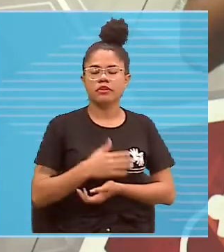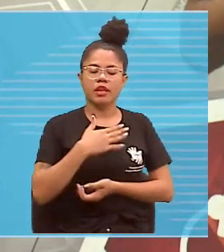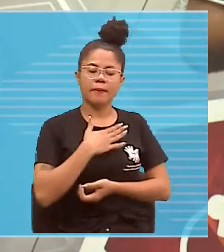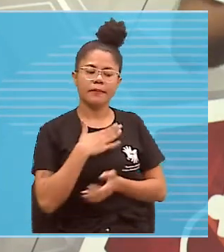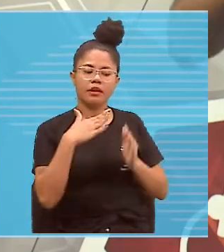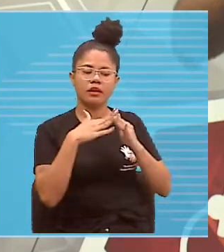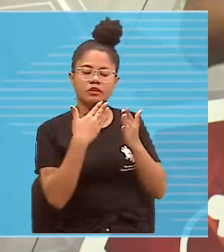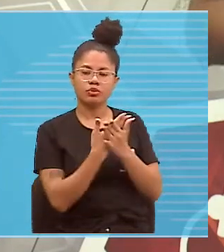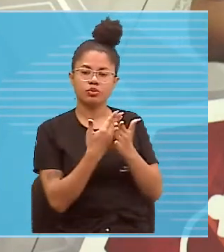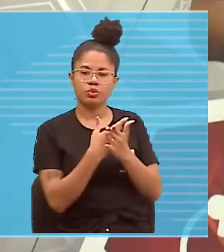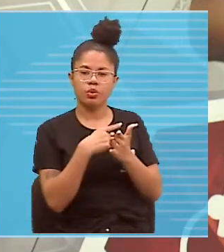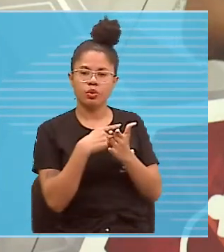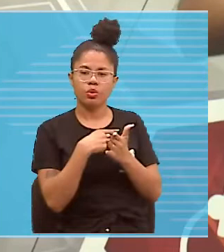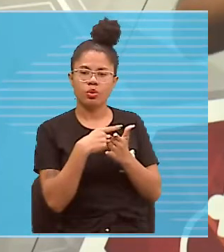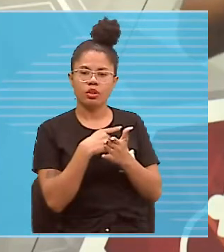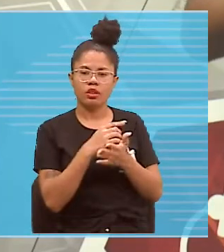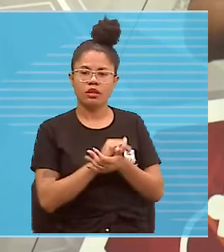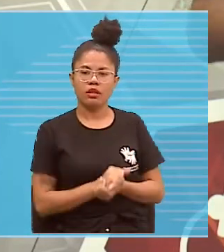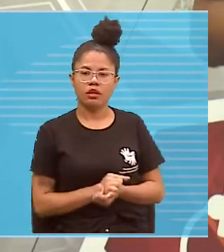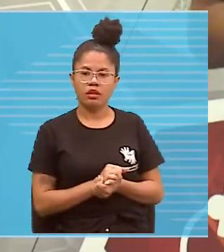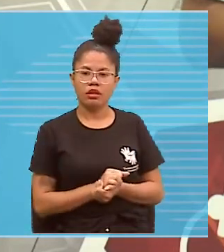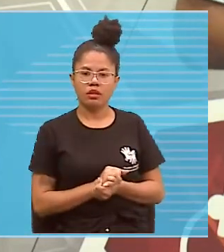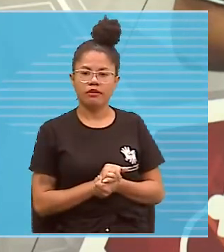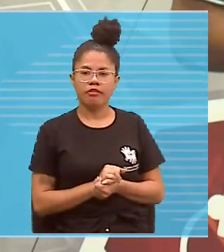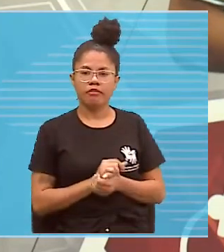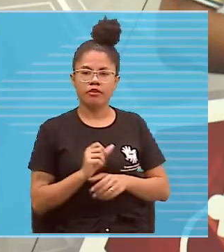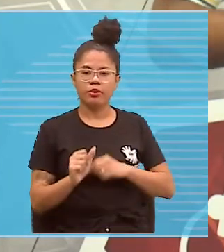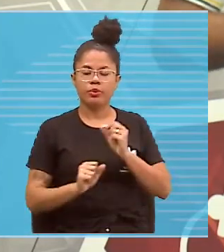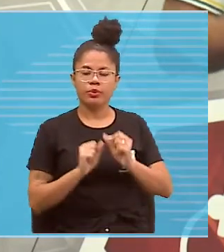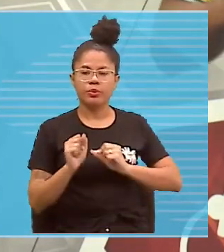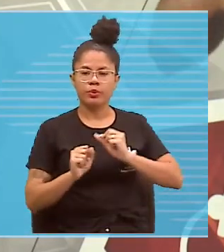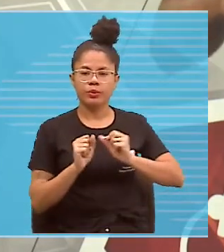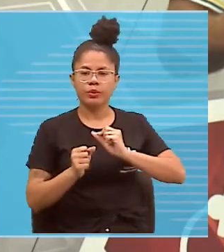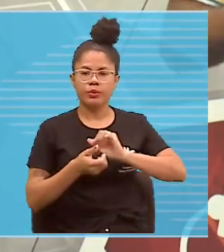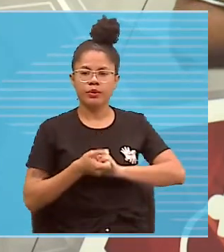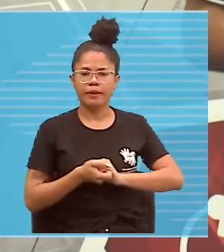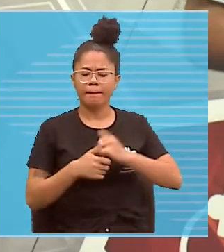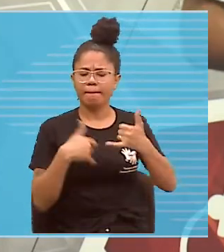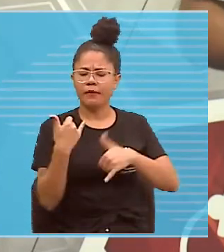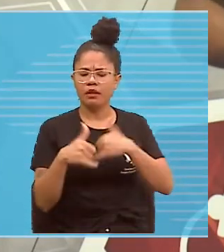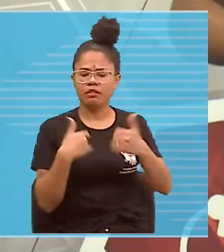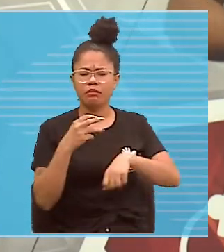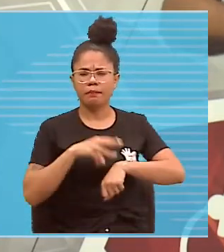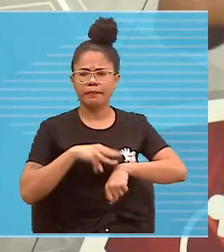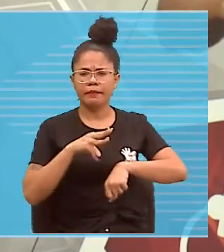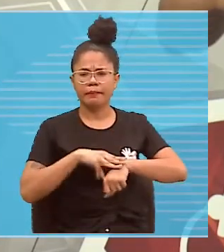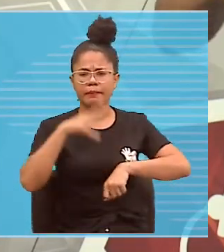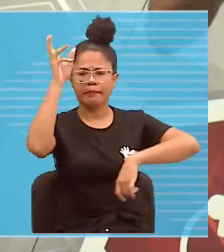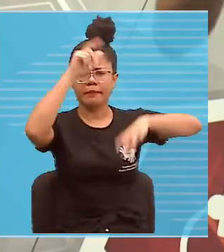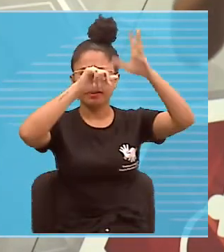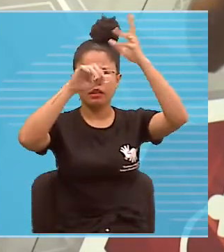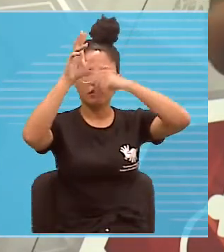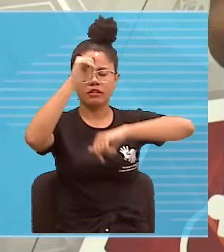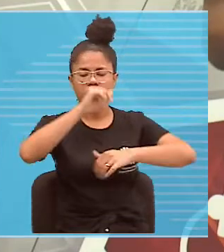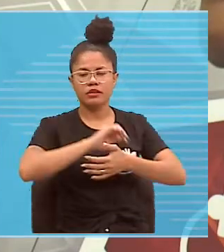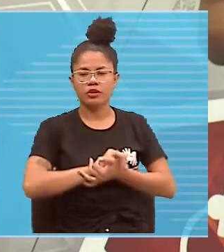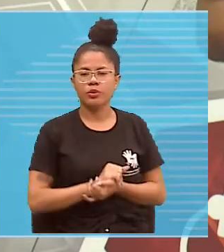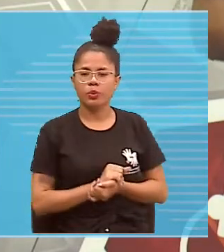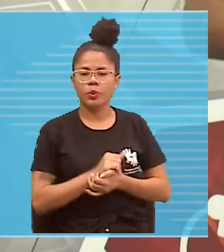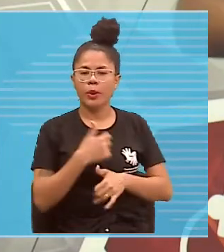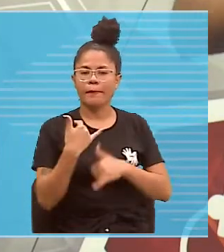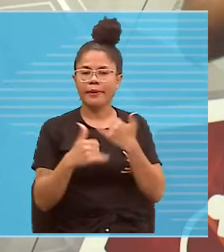ajudou muitos alunos, muitos mesmo alunos, a aprender através de jogos, aprender os princípios